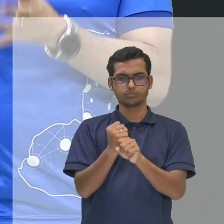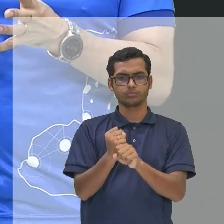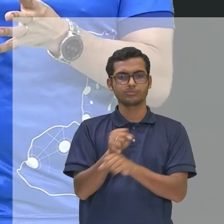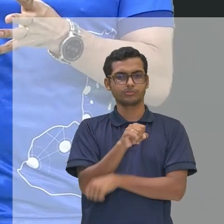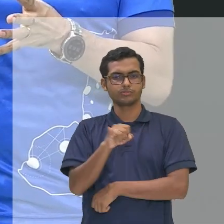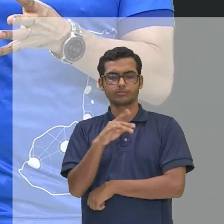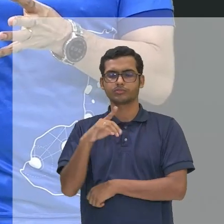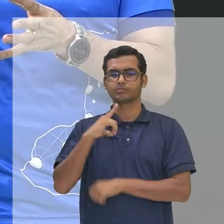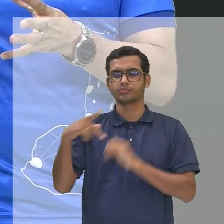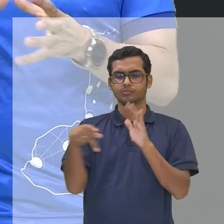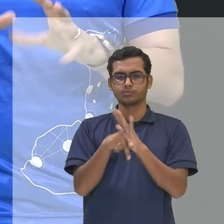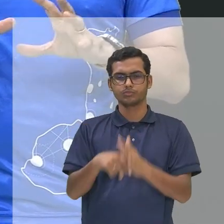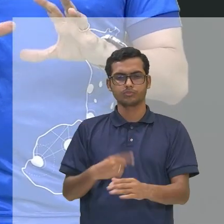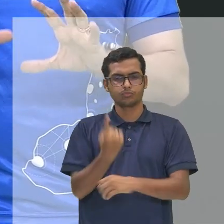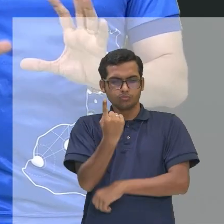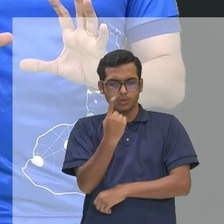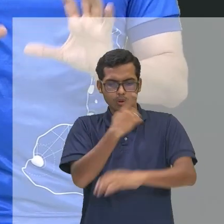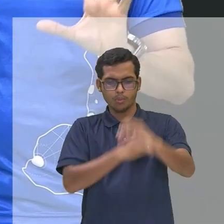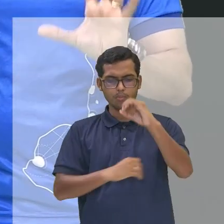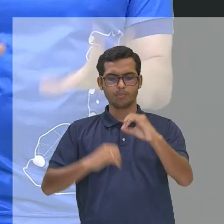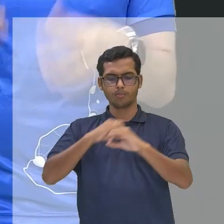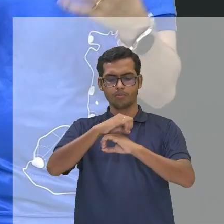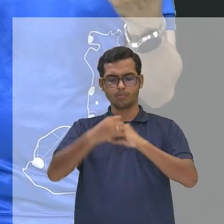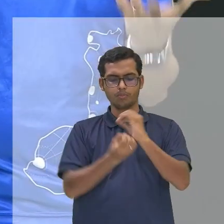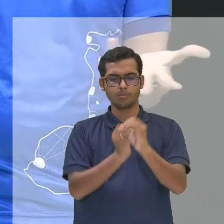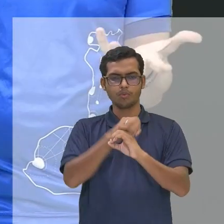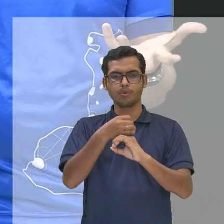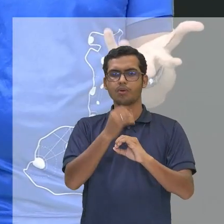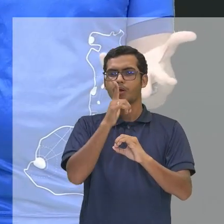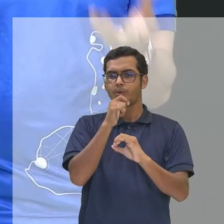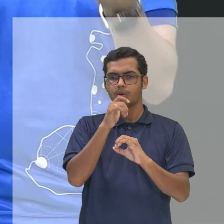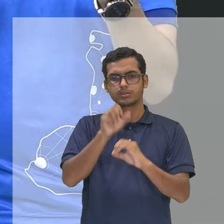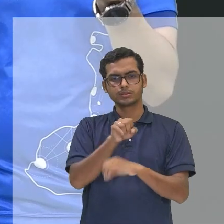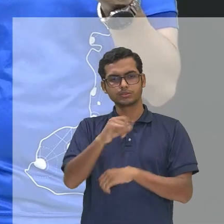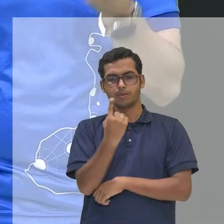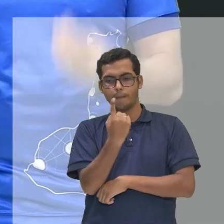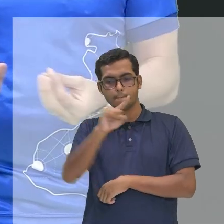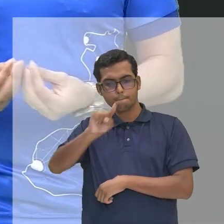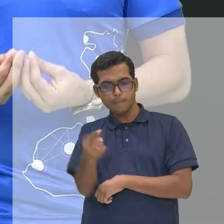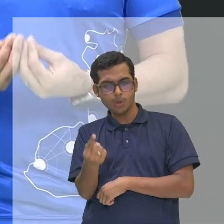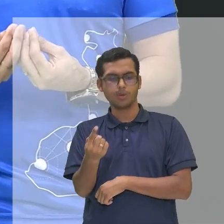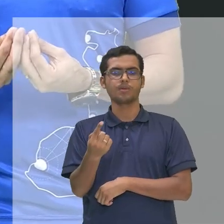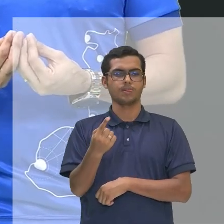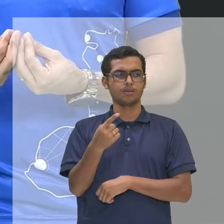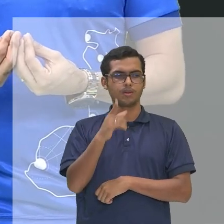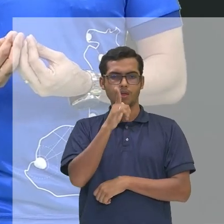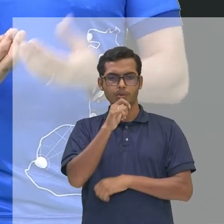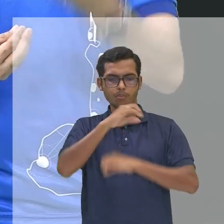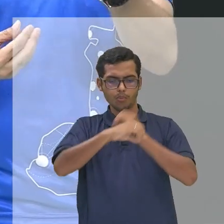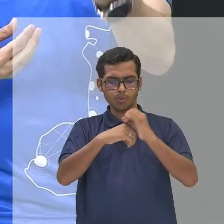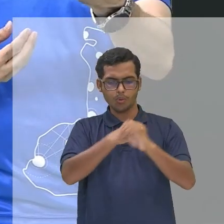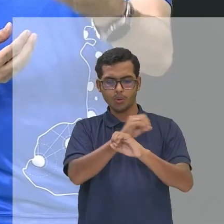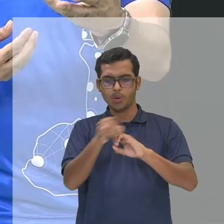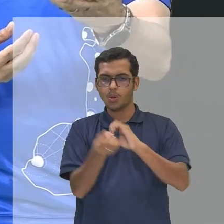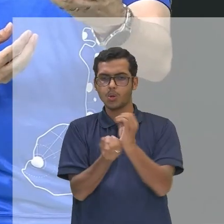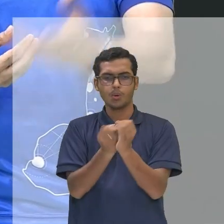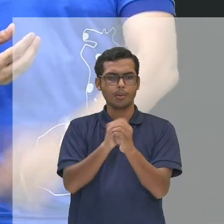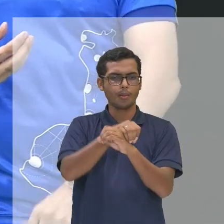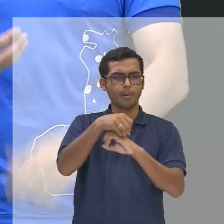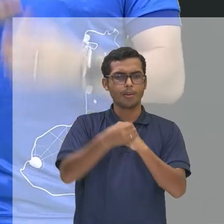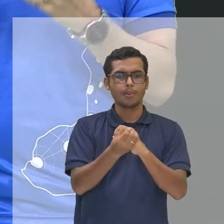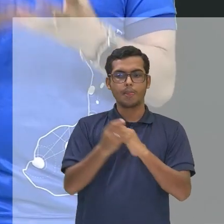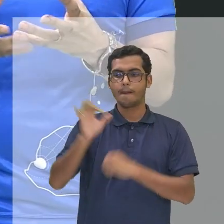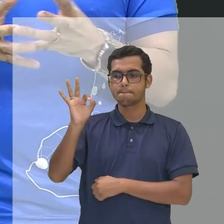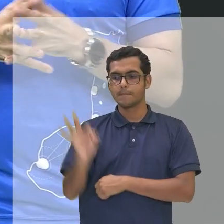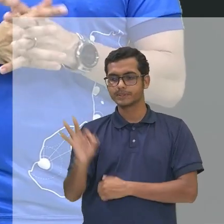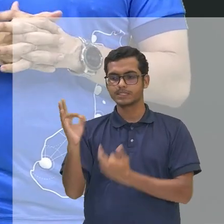eu vou ter essa porcentagem. Se eu tiver 1000 moléculas de água, eu vou ter a mesma porcentagem. Então, as